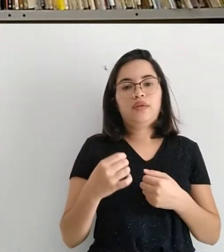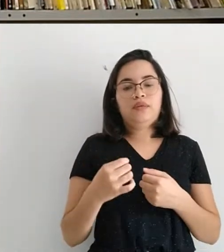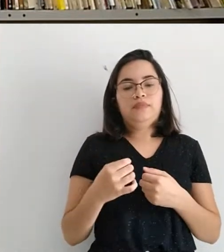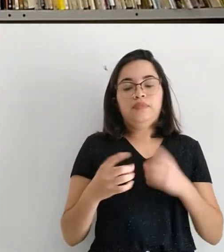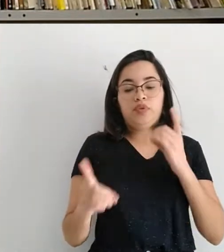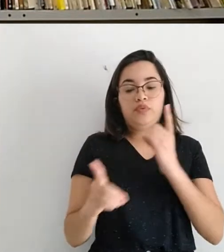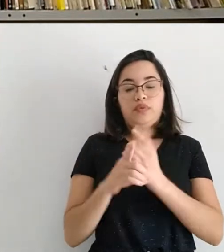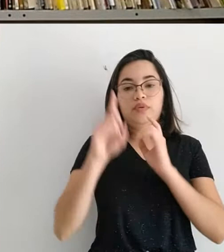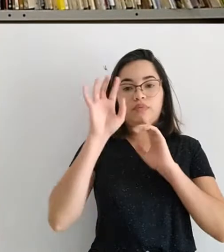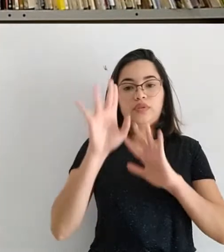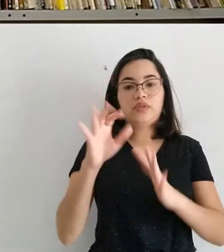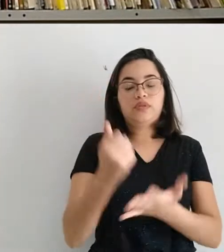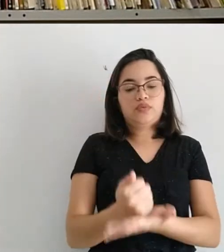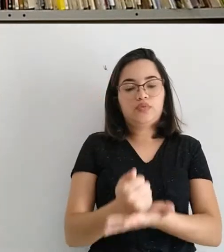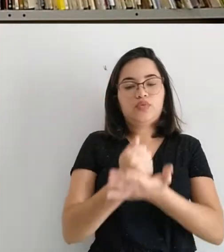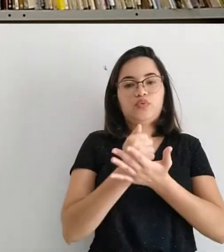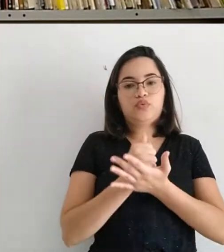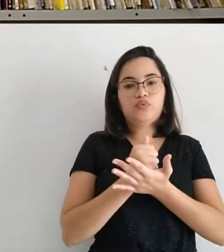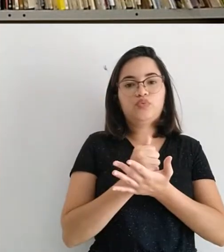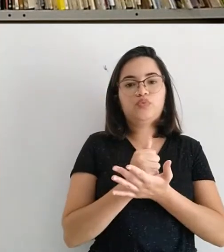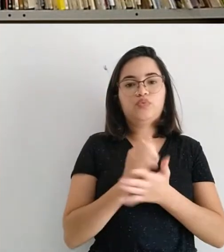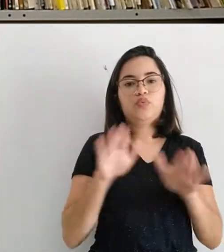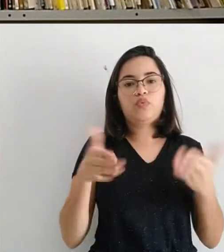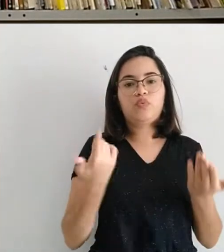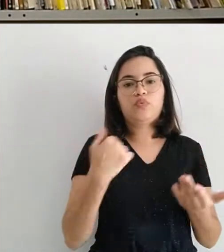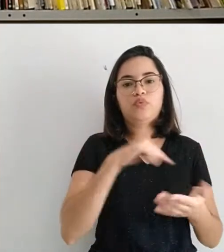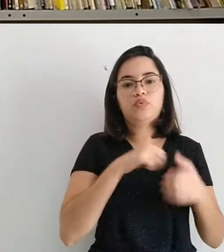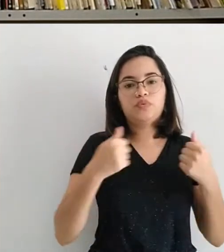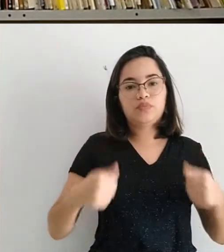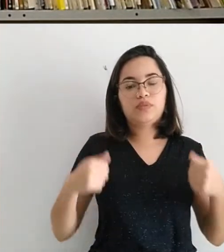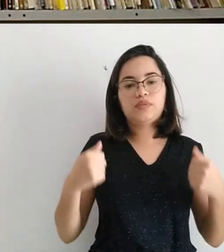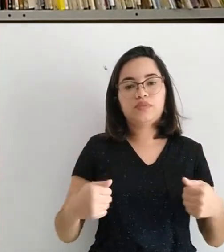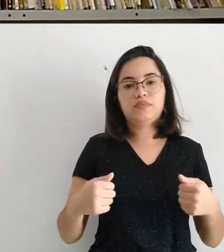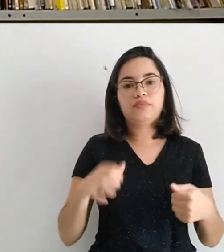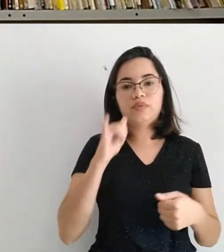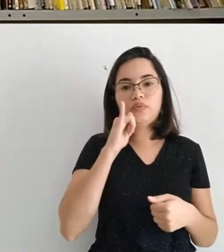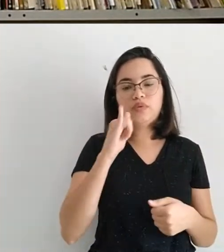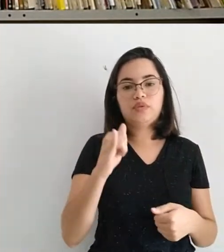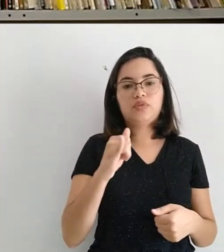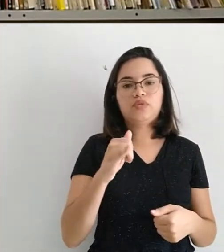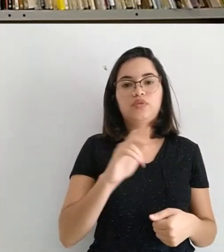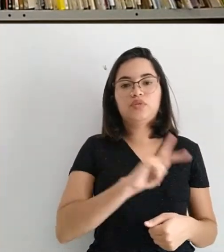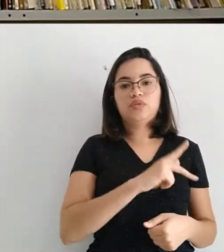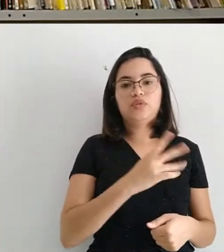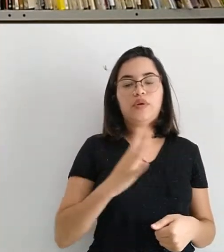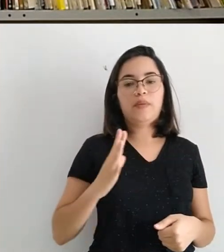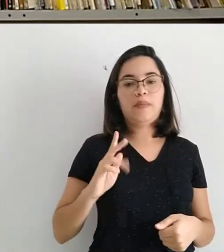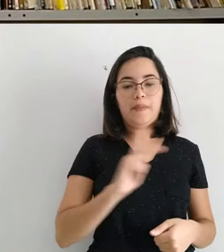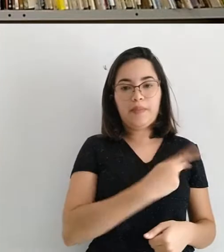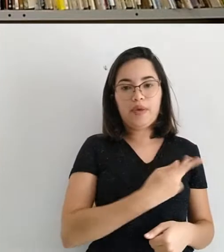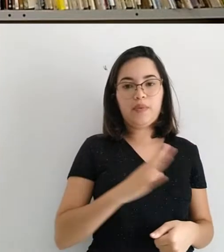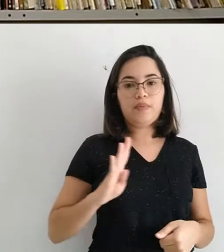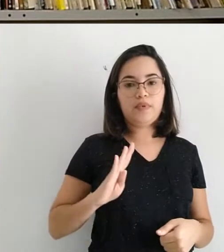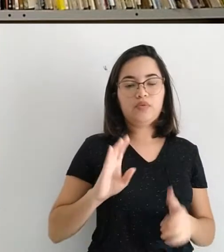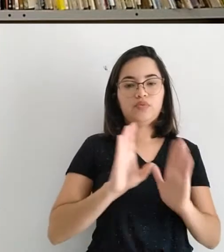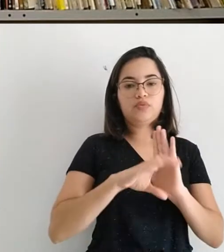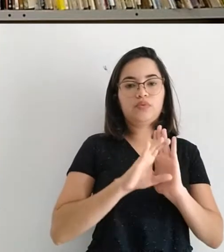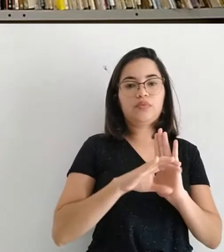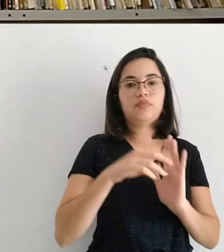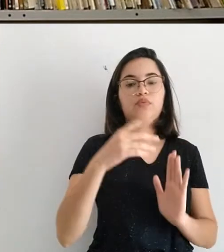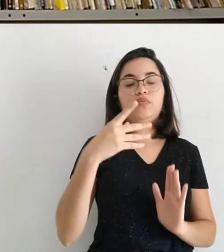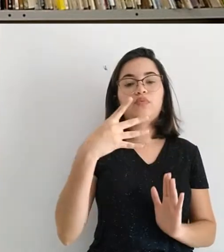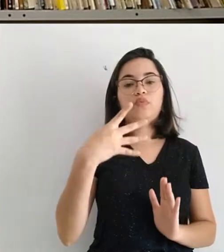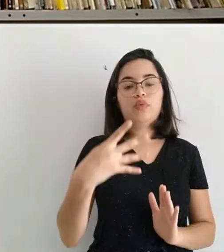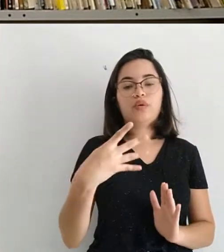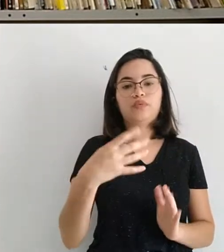que nos ajude no momento de necessidade. É o que diz Hebreus no capítulo